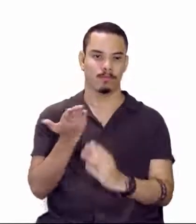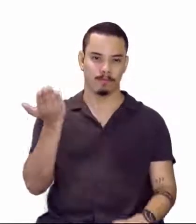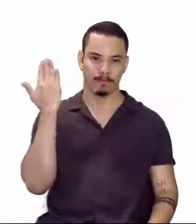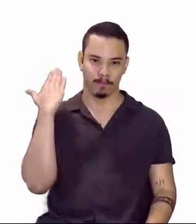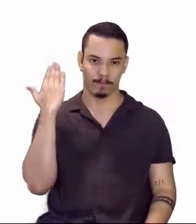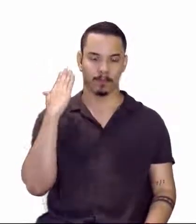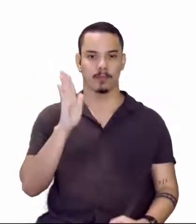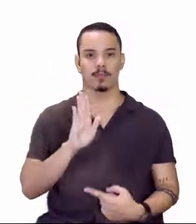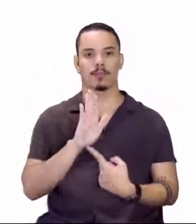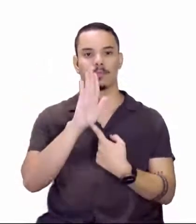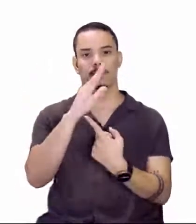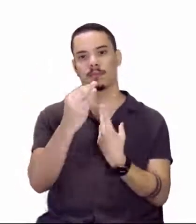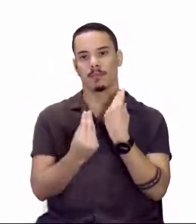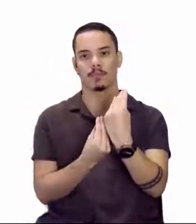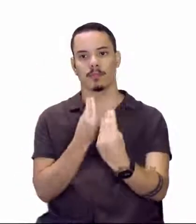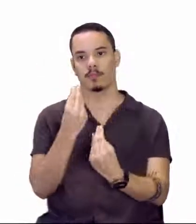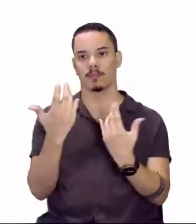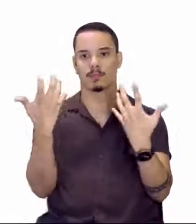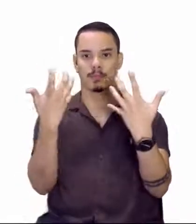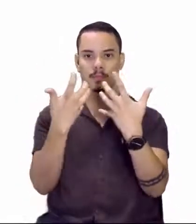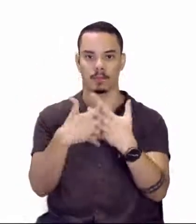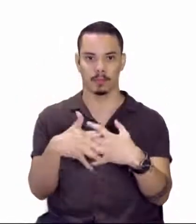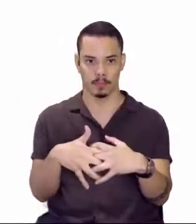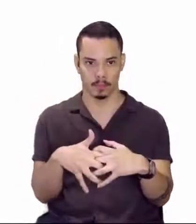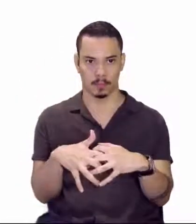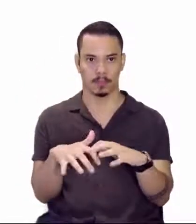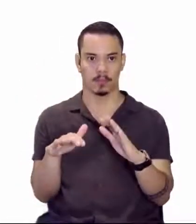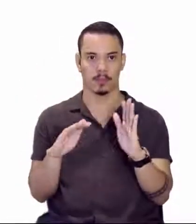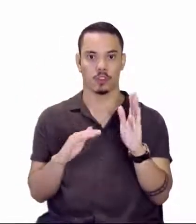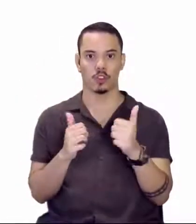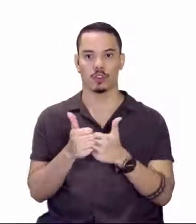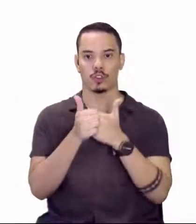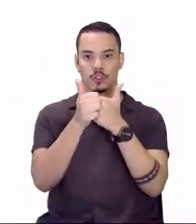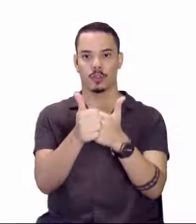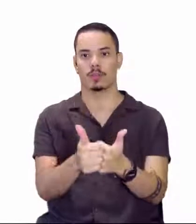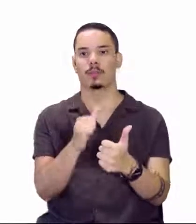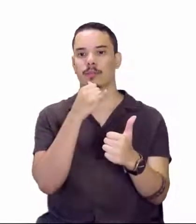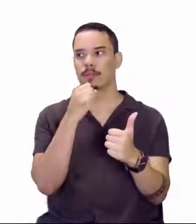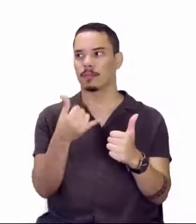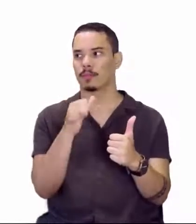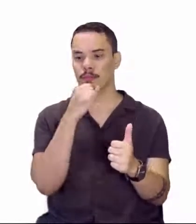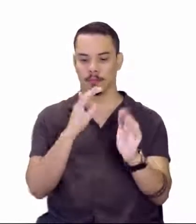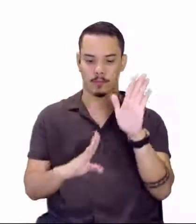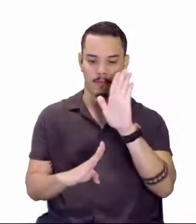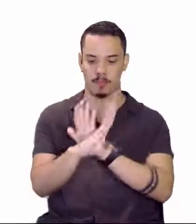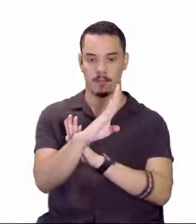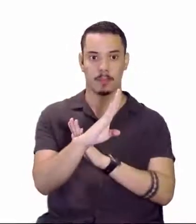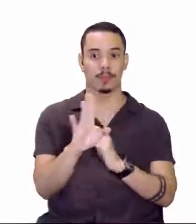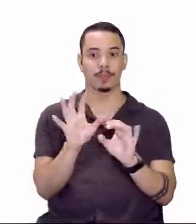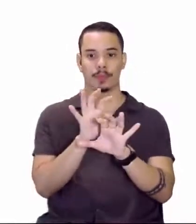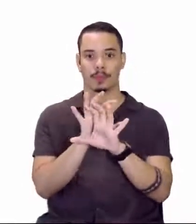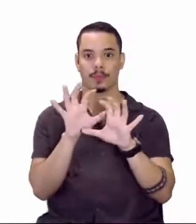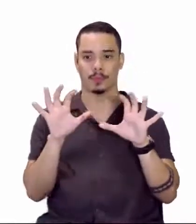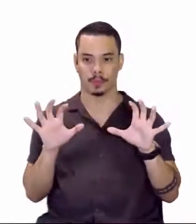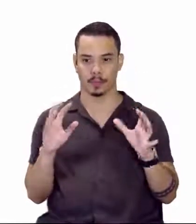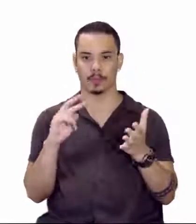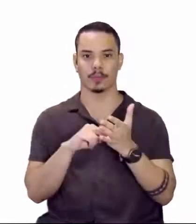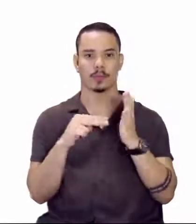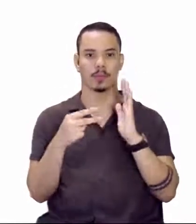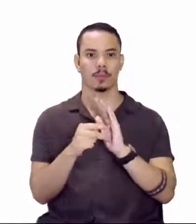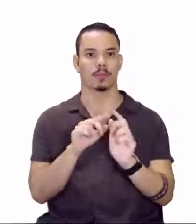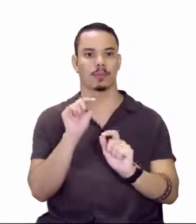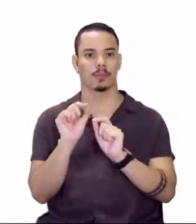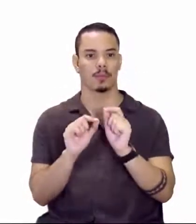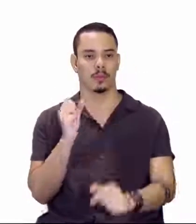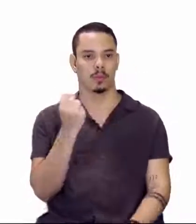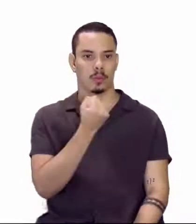distribuição dos elétrons de acordo com a ordem crescente de energia. Sendo assim, o